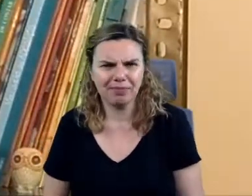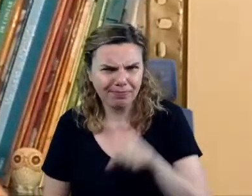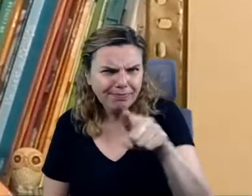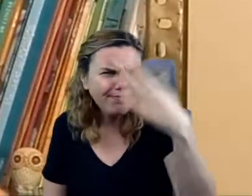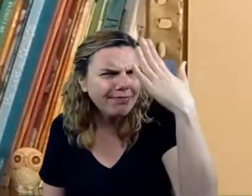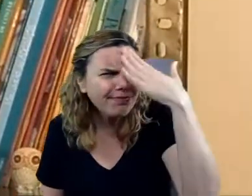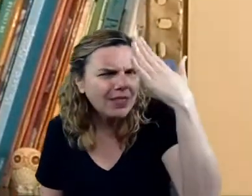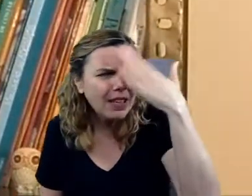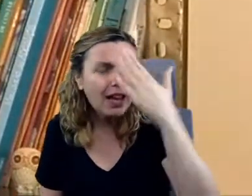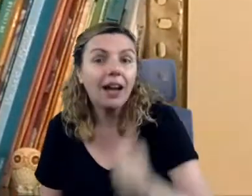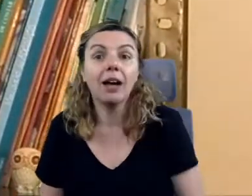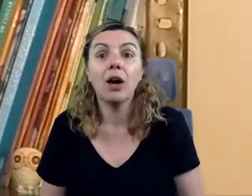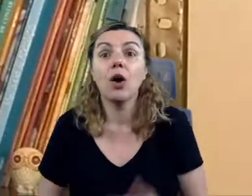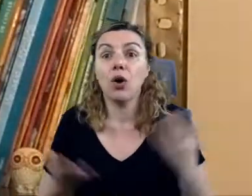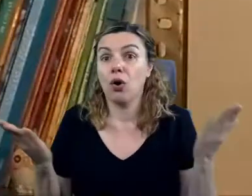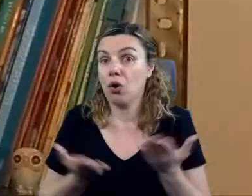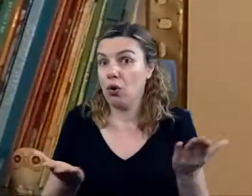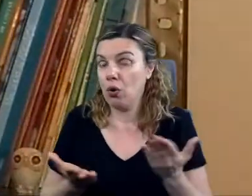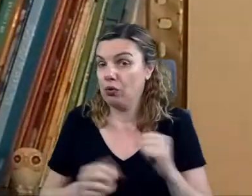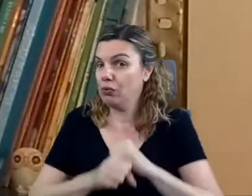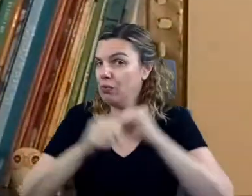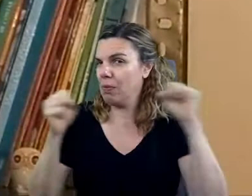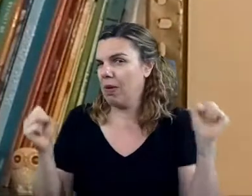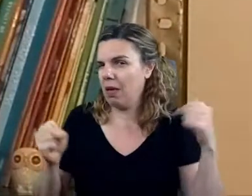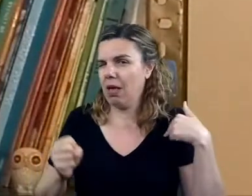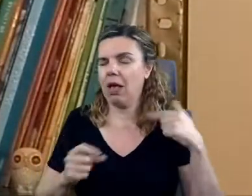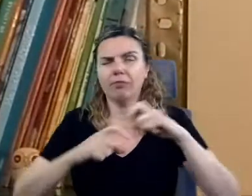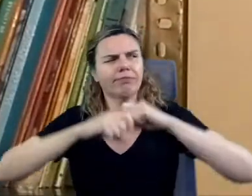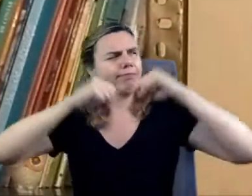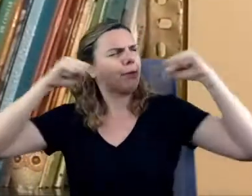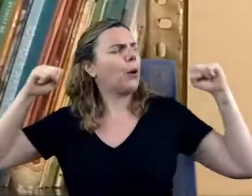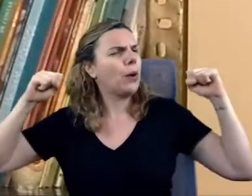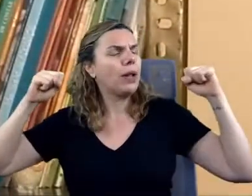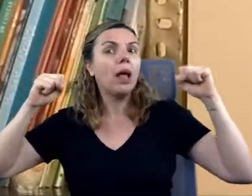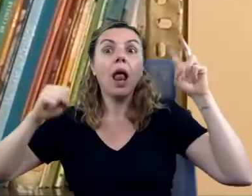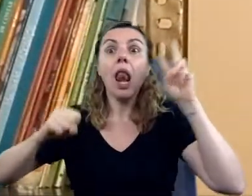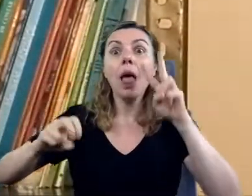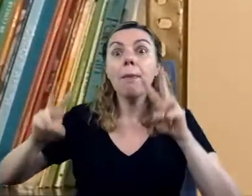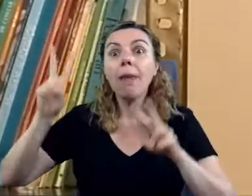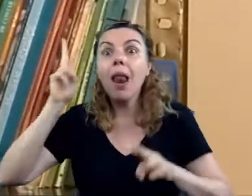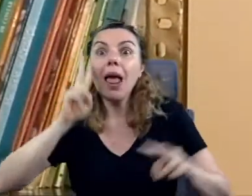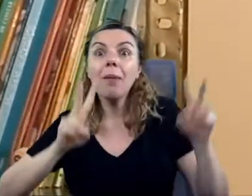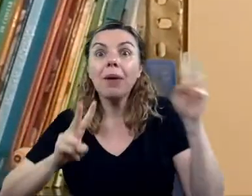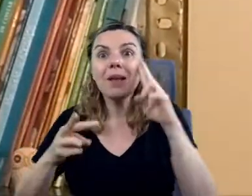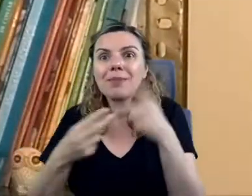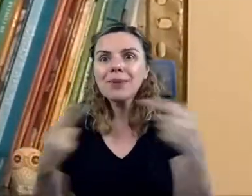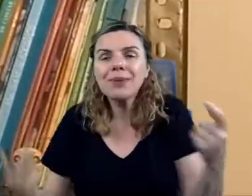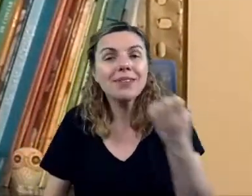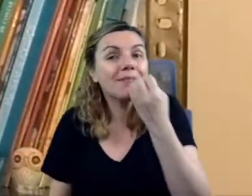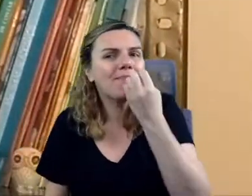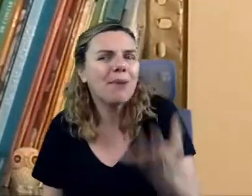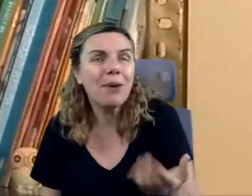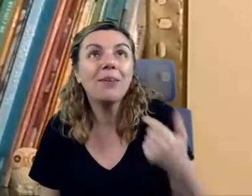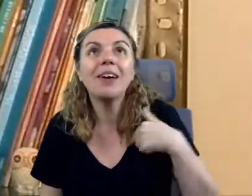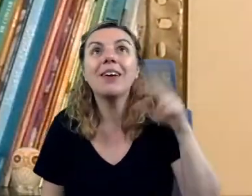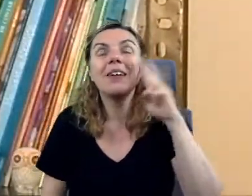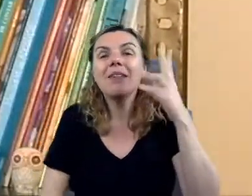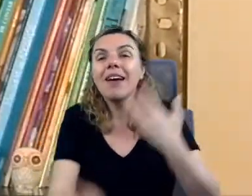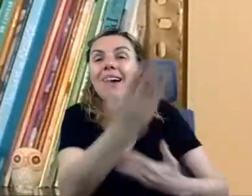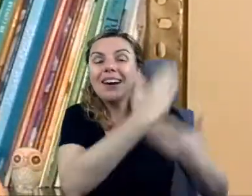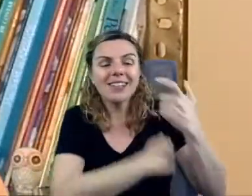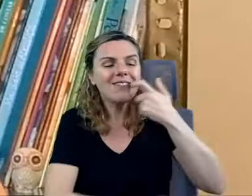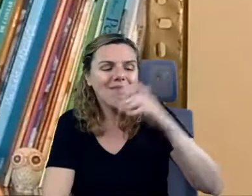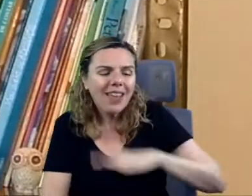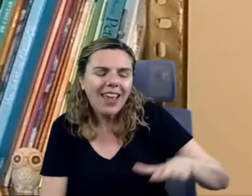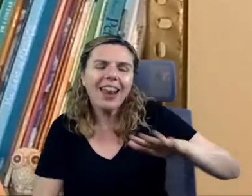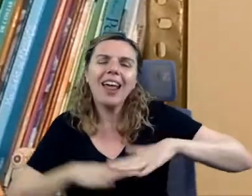Sabe, hoje eu acordei cheia de lembranças. Lembranças boas, né? Eu lembrei de quando eu